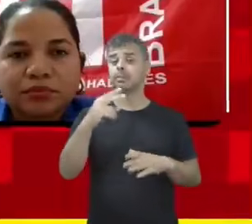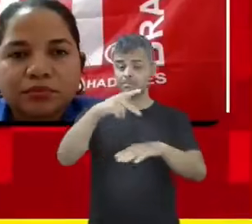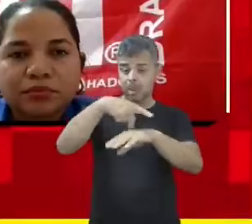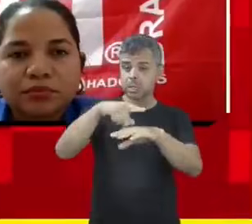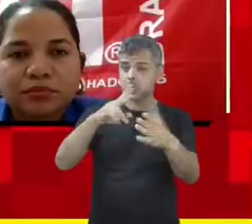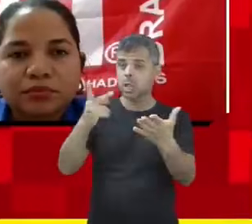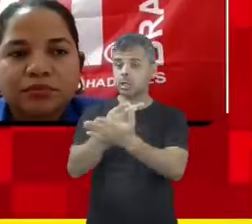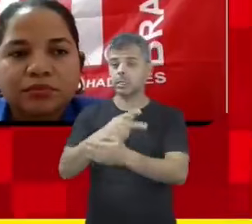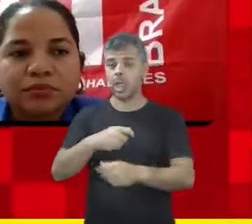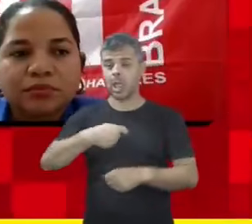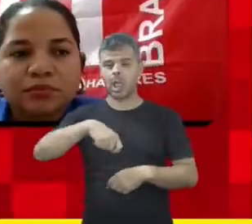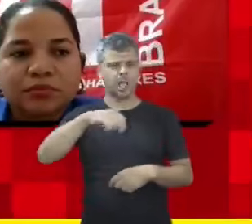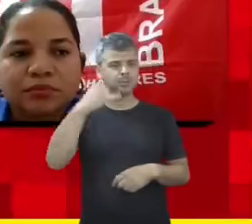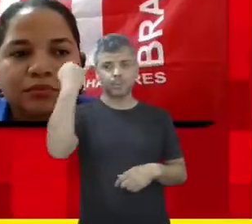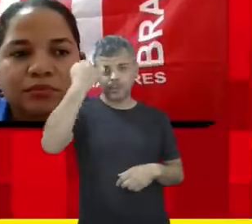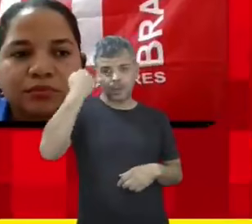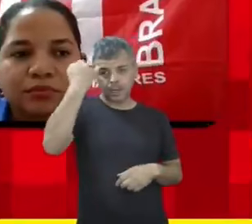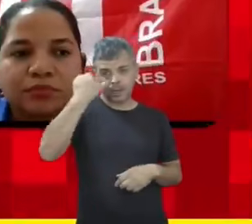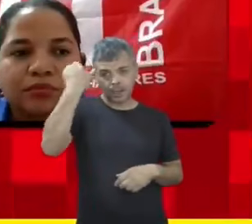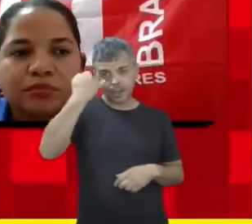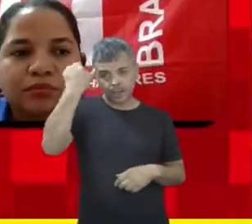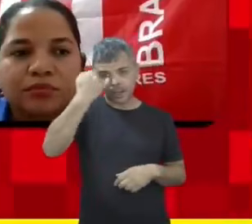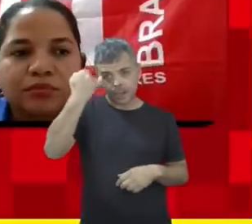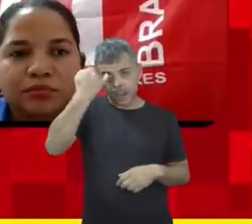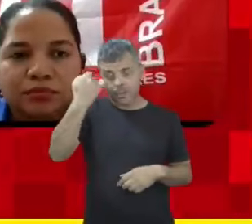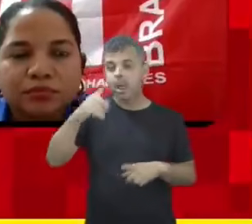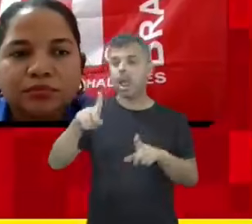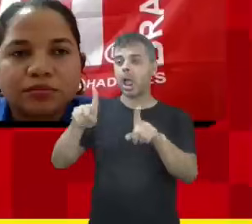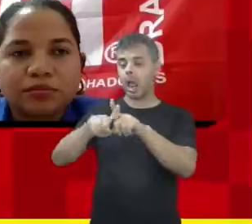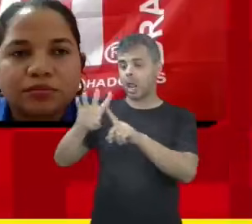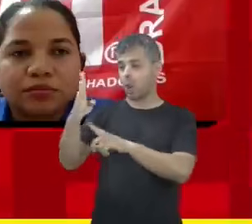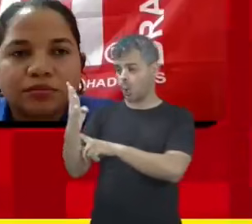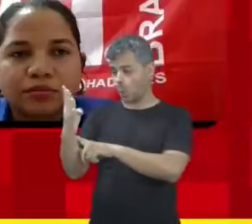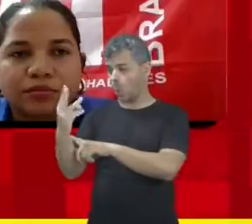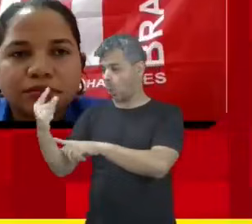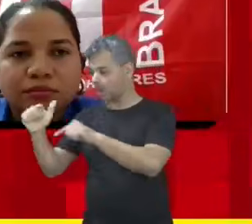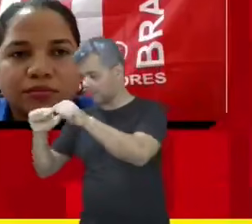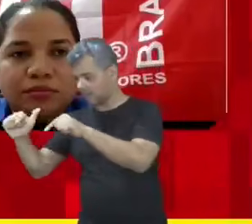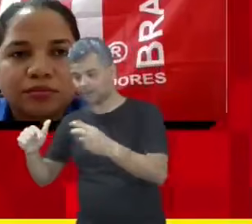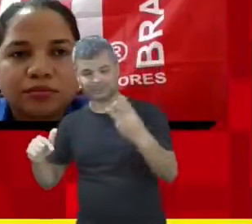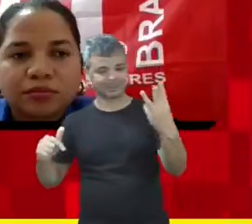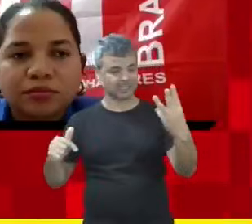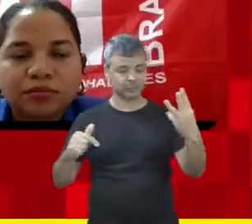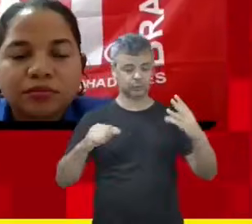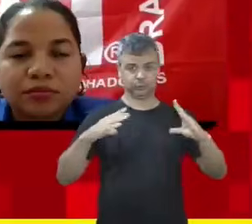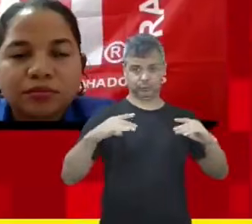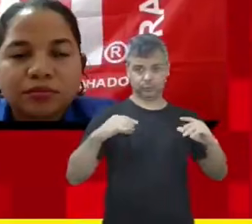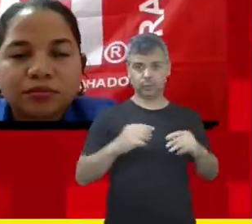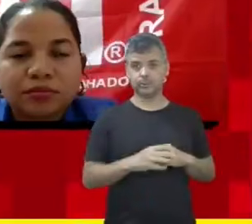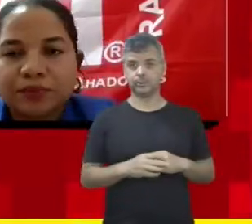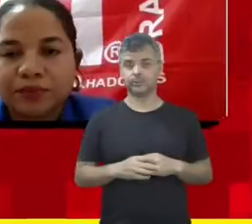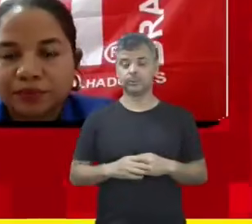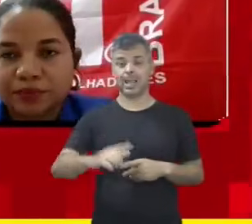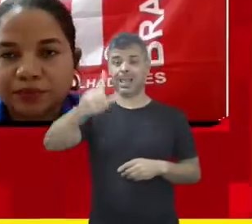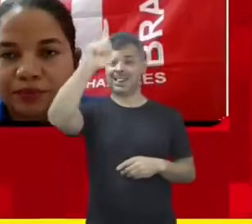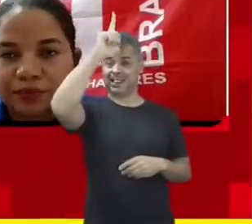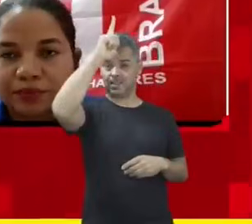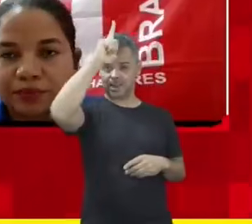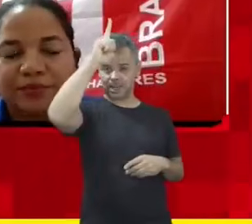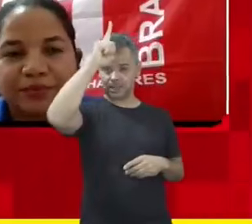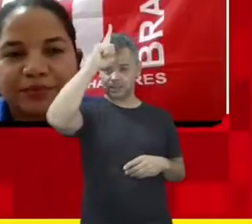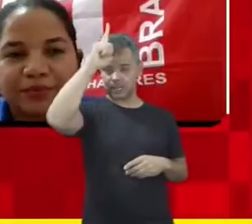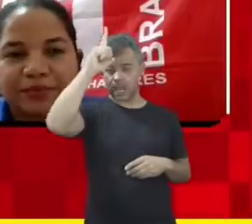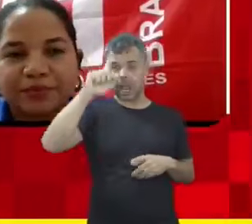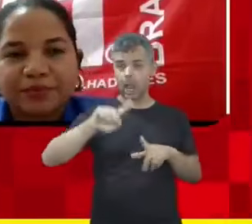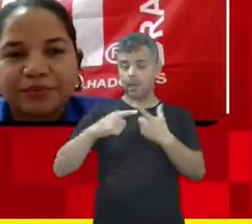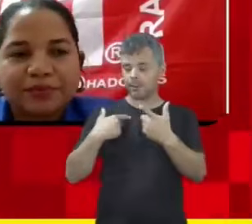A Espanha, que também participou desse projeto com a escala 4x3, e o próximo, produção, a Alemanha, que num